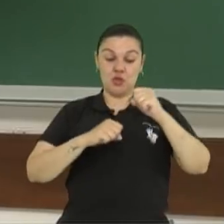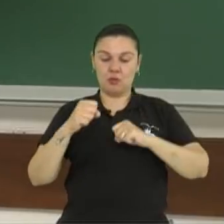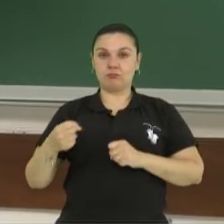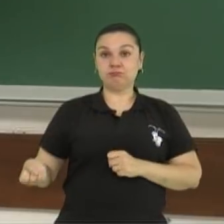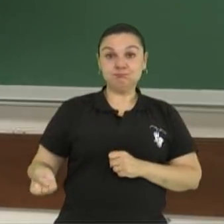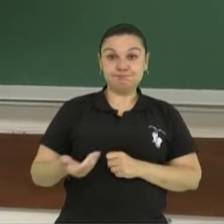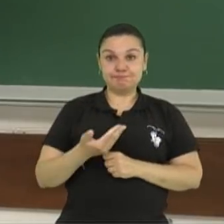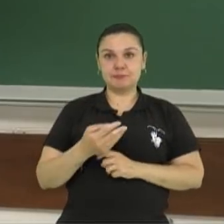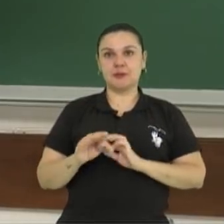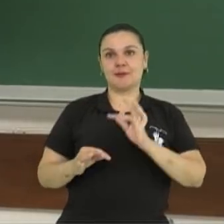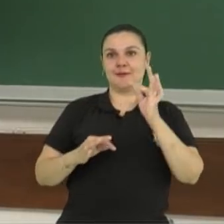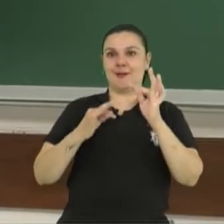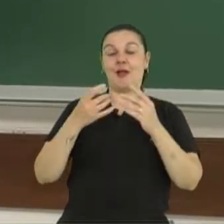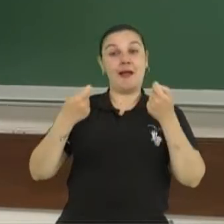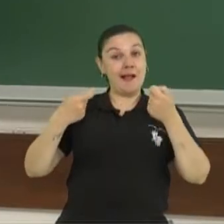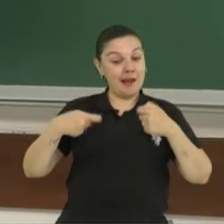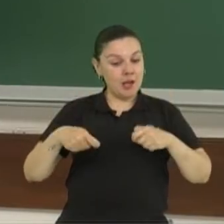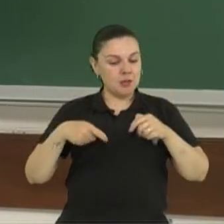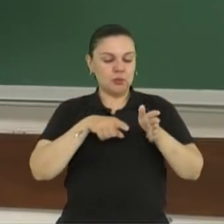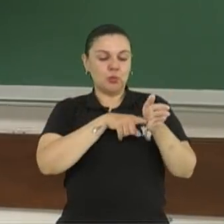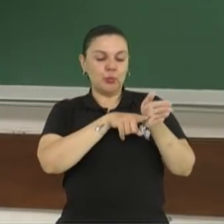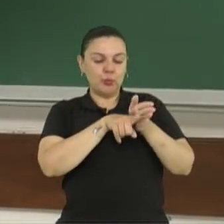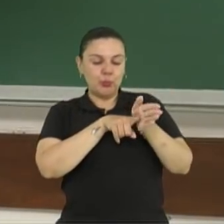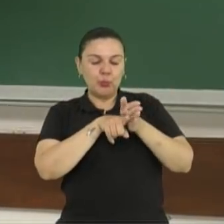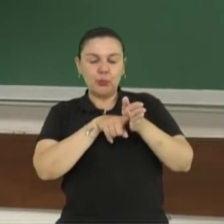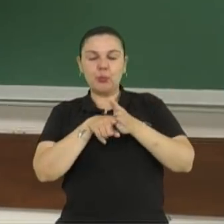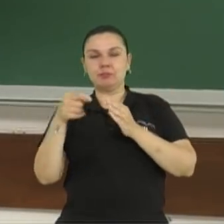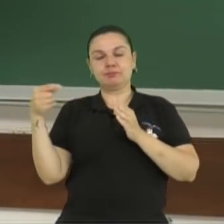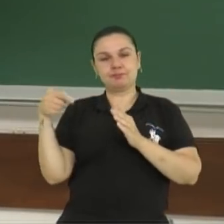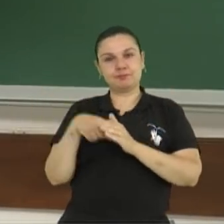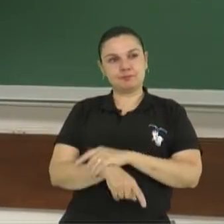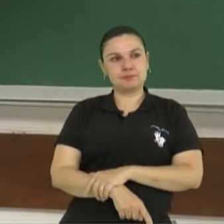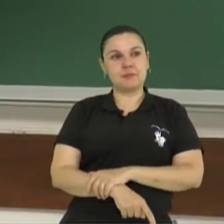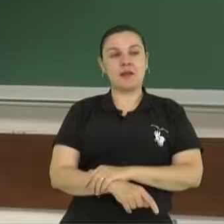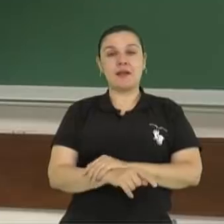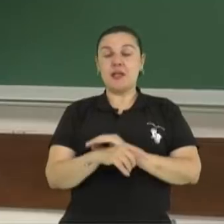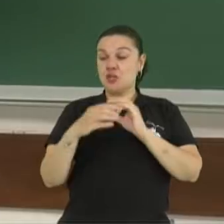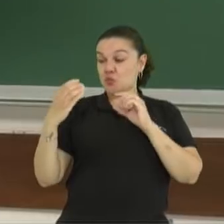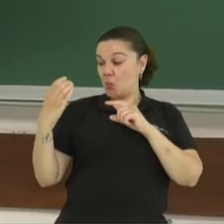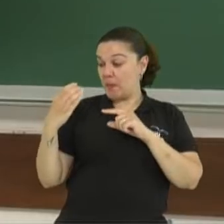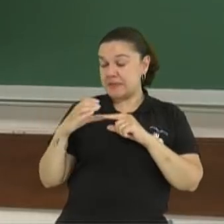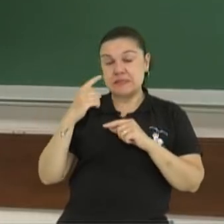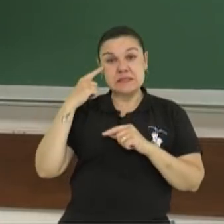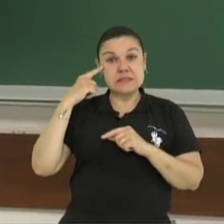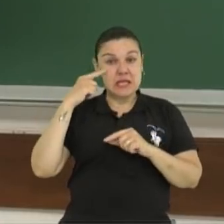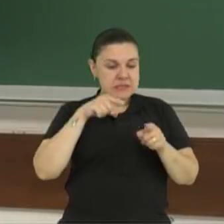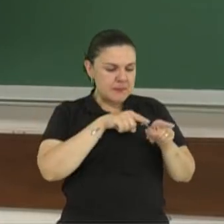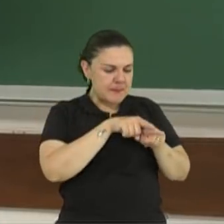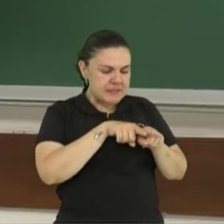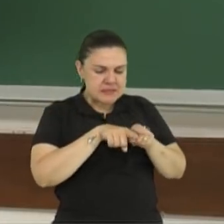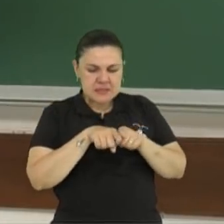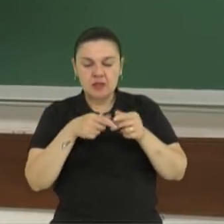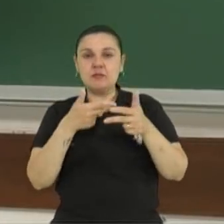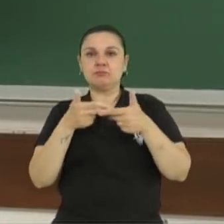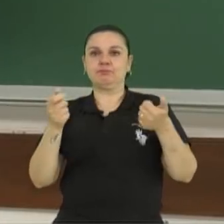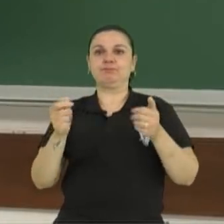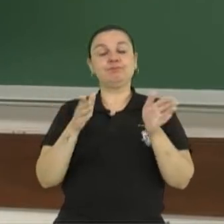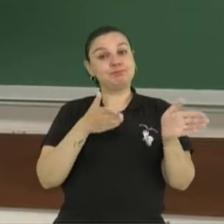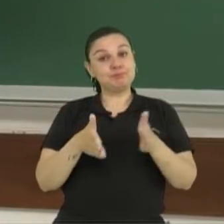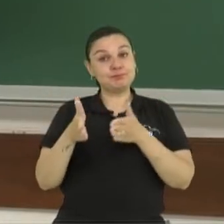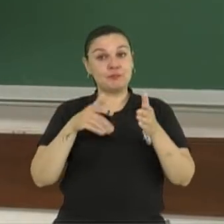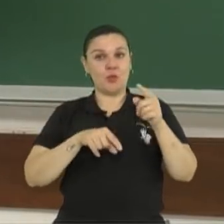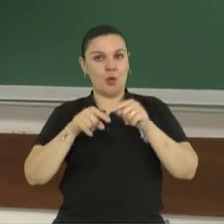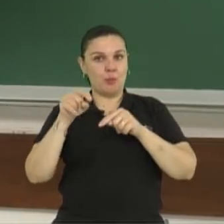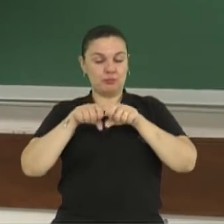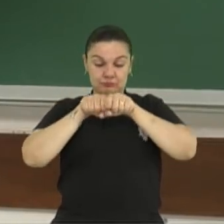alta tecnologia, que ela precisa de um estudo, né, de uma ciência para que possa ser produzido alguns desses produtos, para